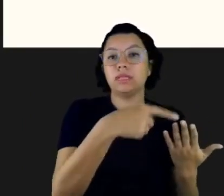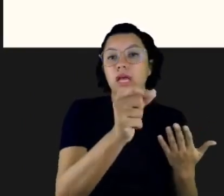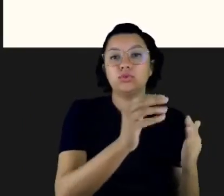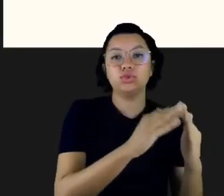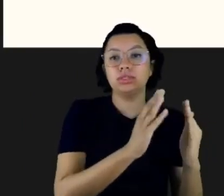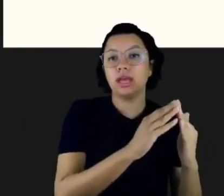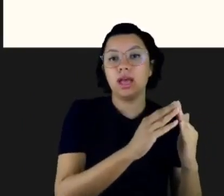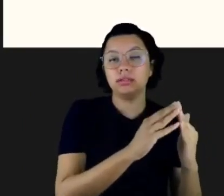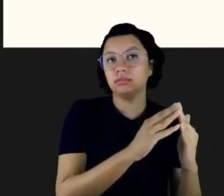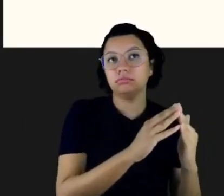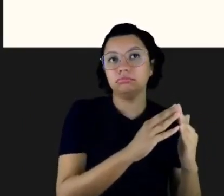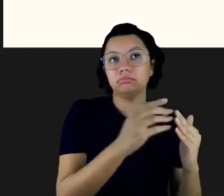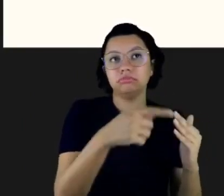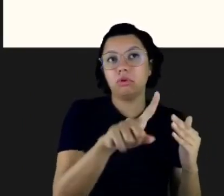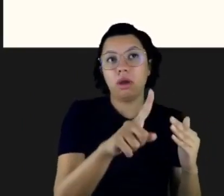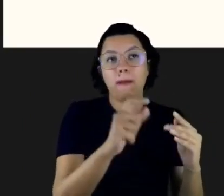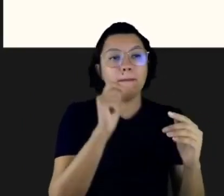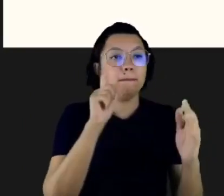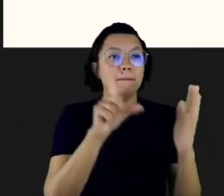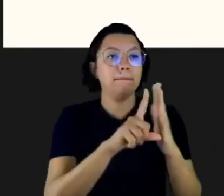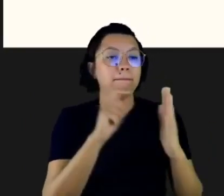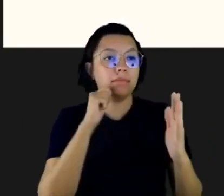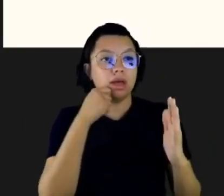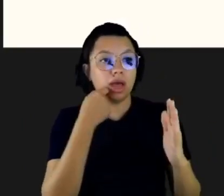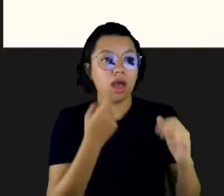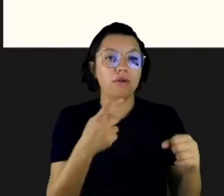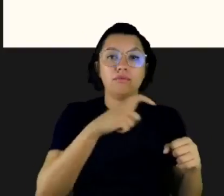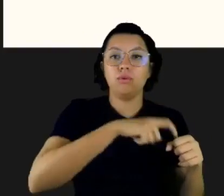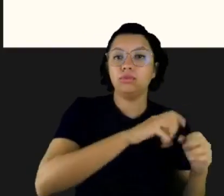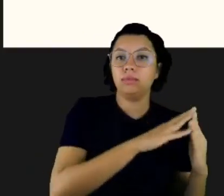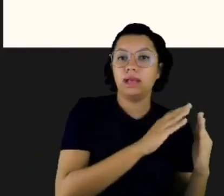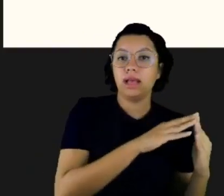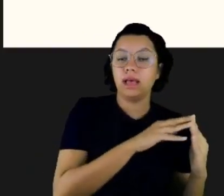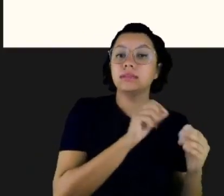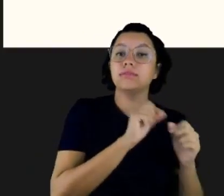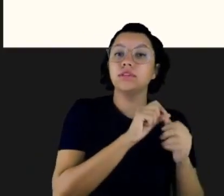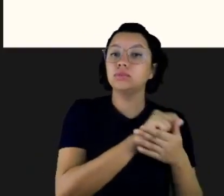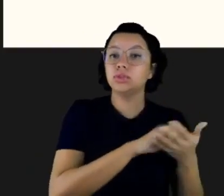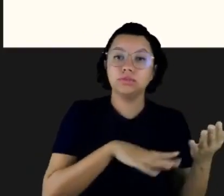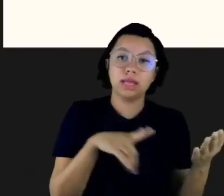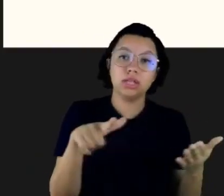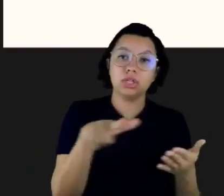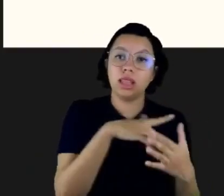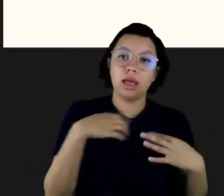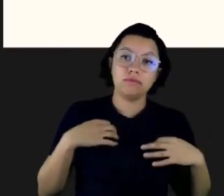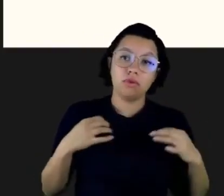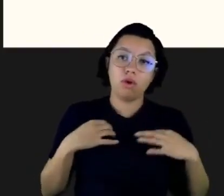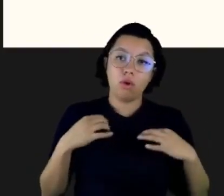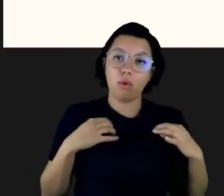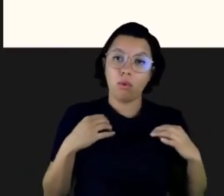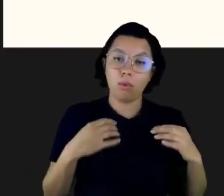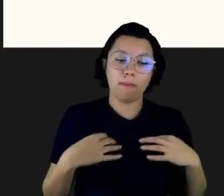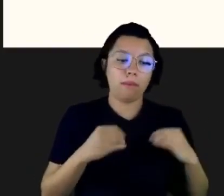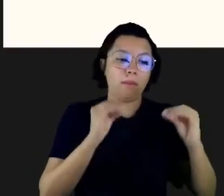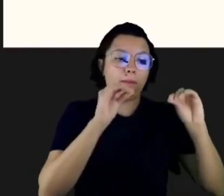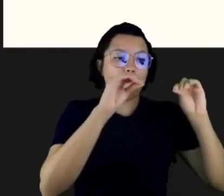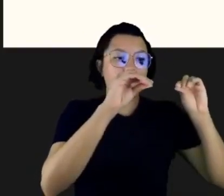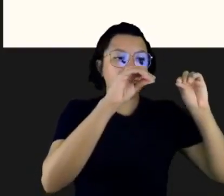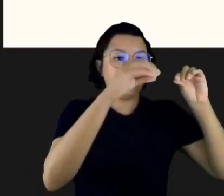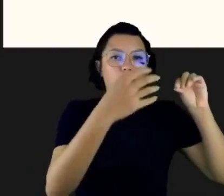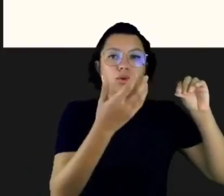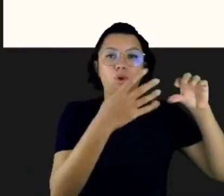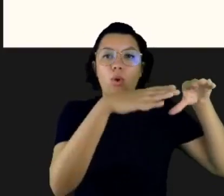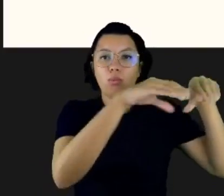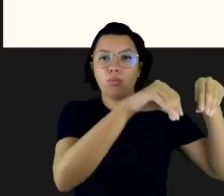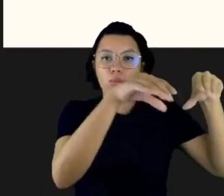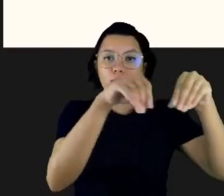padaria e volta, ela fez uma atividade física. Se ela lavou uma mala de roupa, colocou aquela roupa no varal, tirou aquela roupa do varal, é